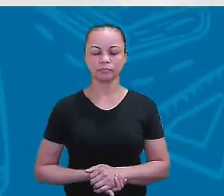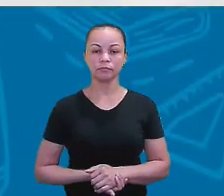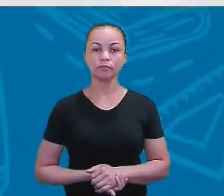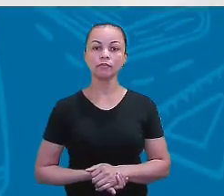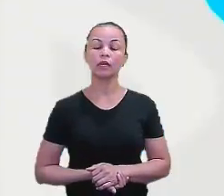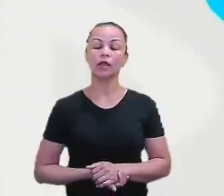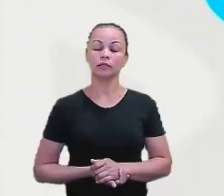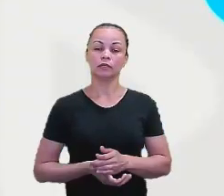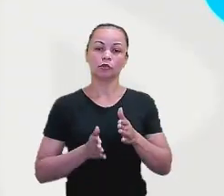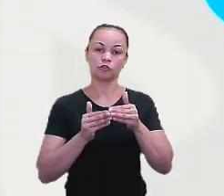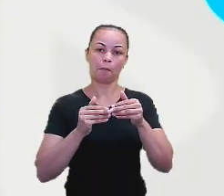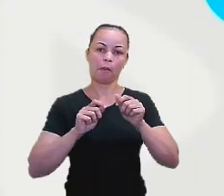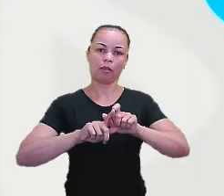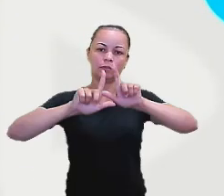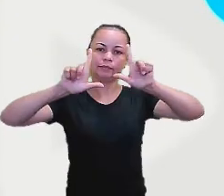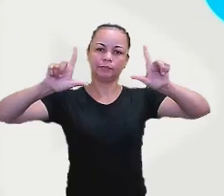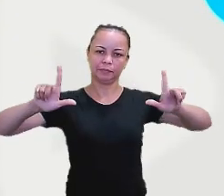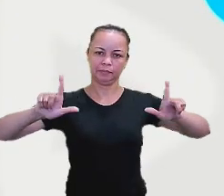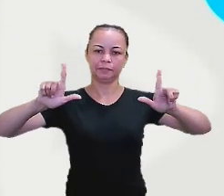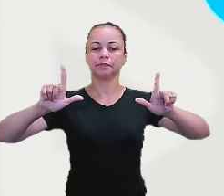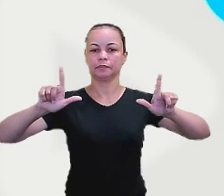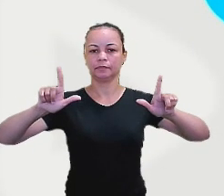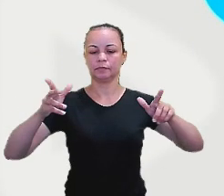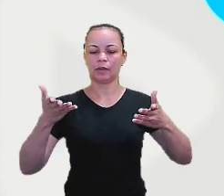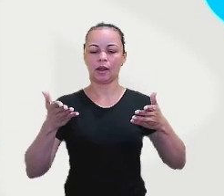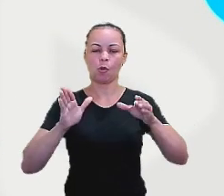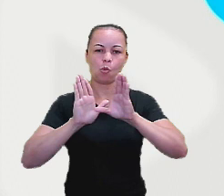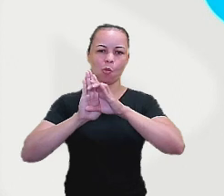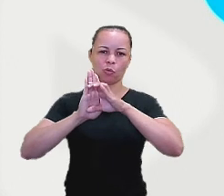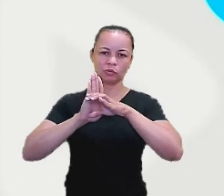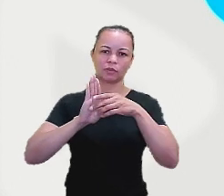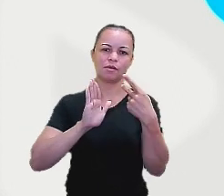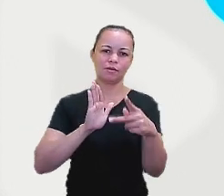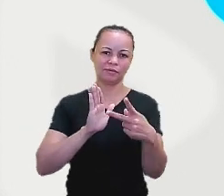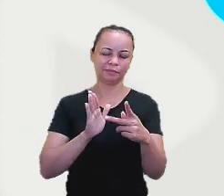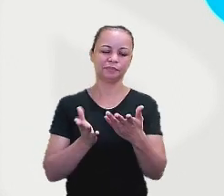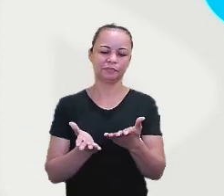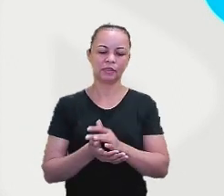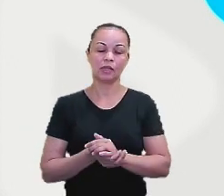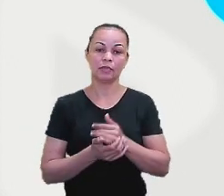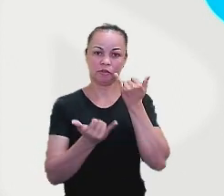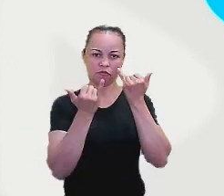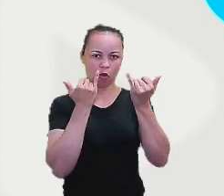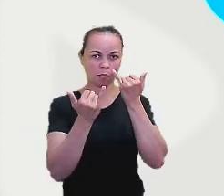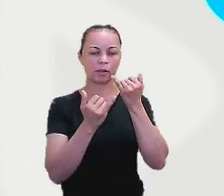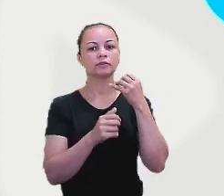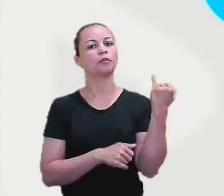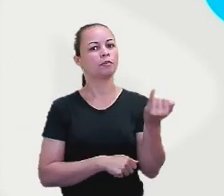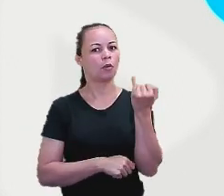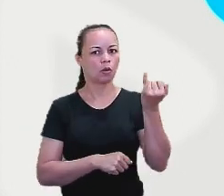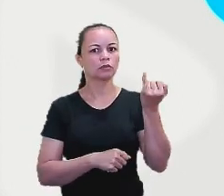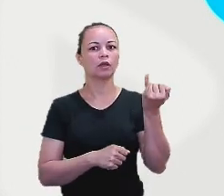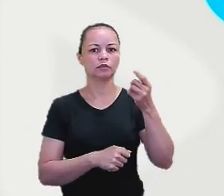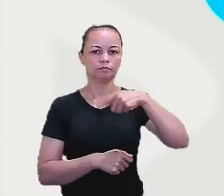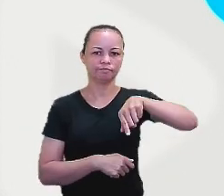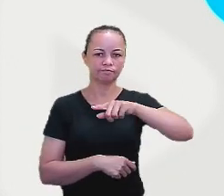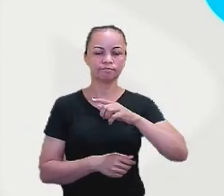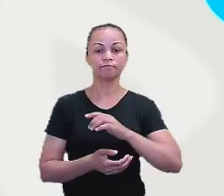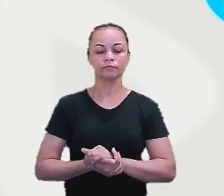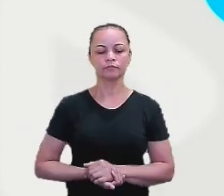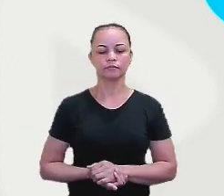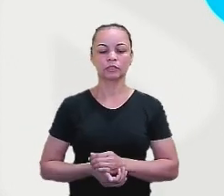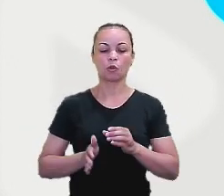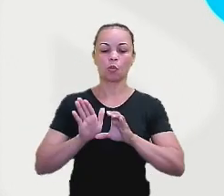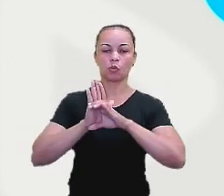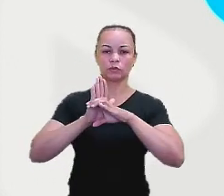essa imagem aí, que é para justamente trabalhar esses conceitos. Então, preste atenção nessas informações que fazem toda a diferença, certo? Conceitos